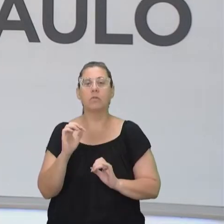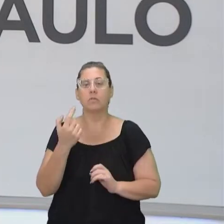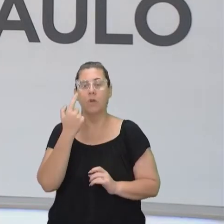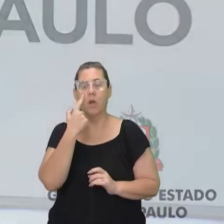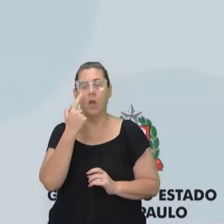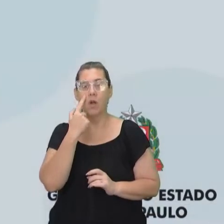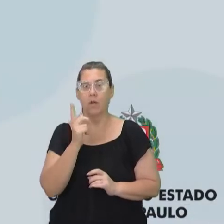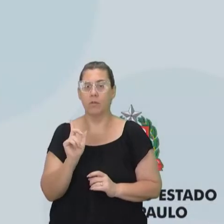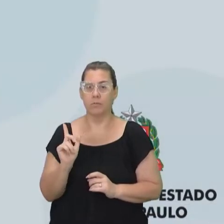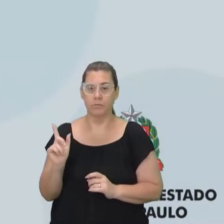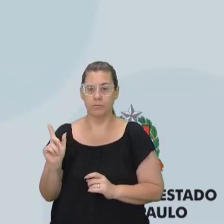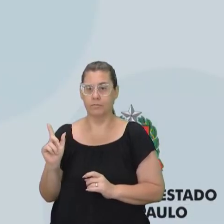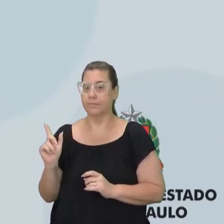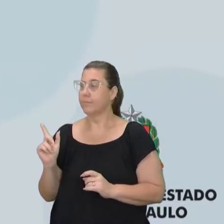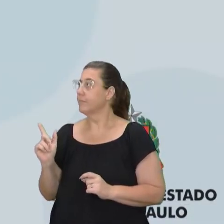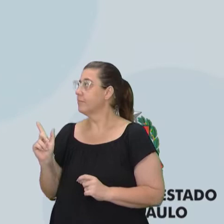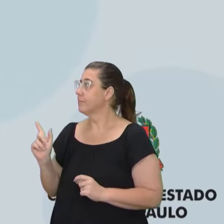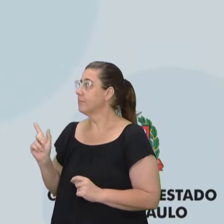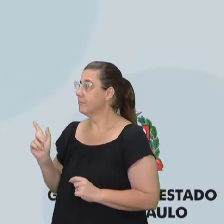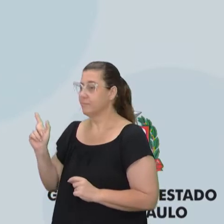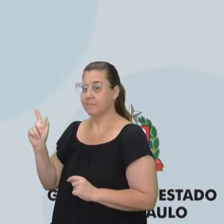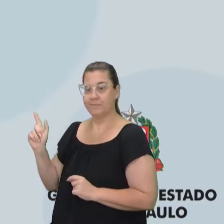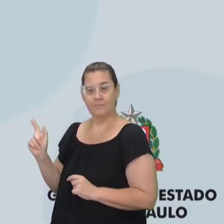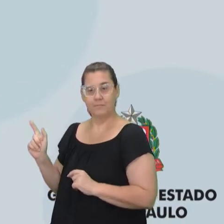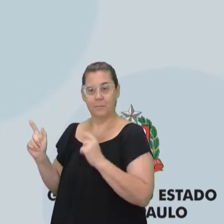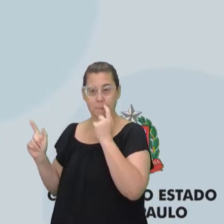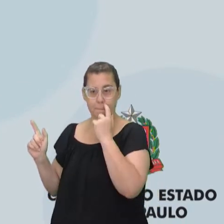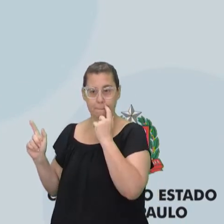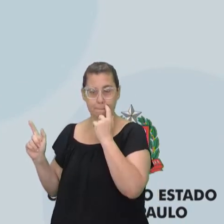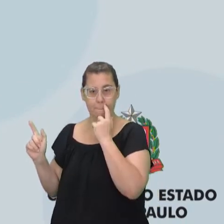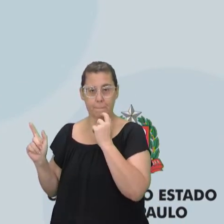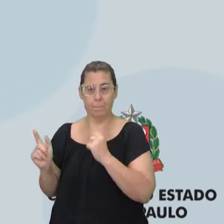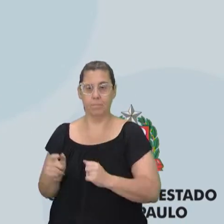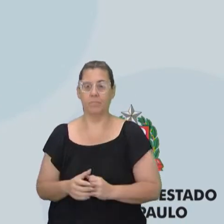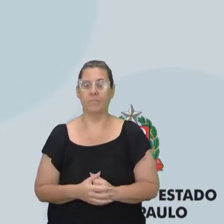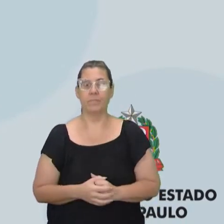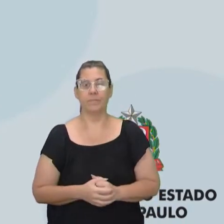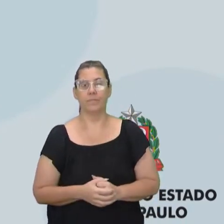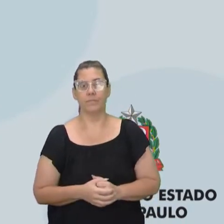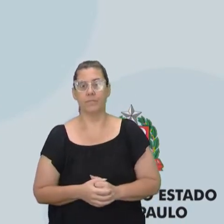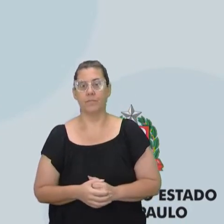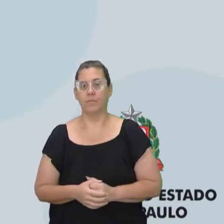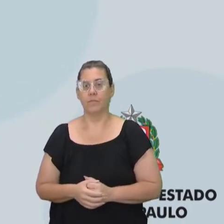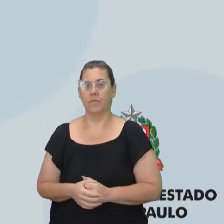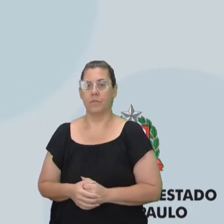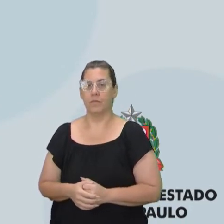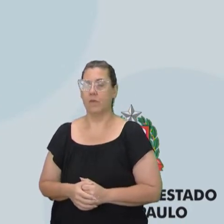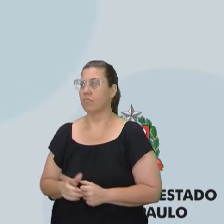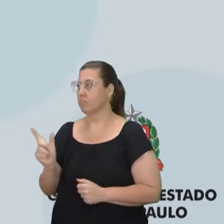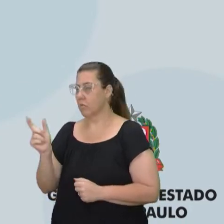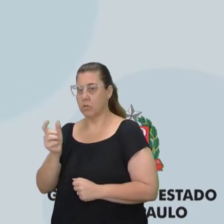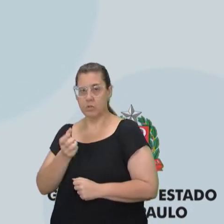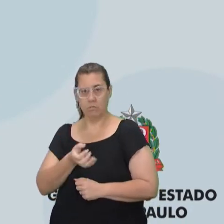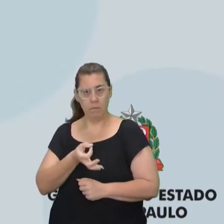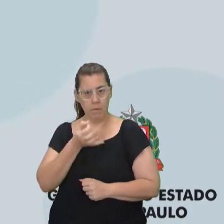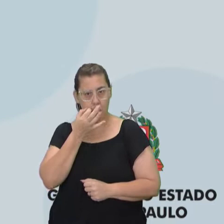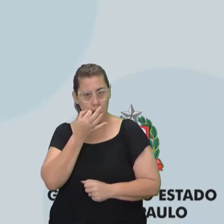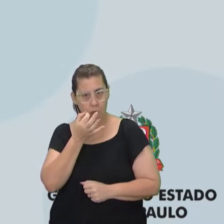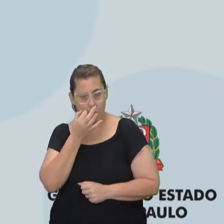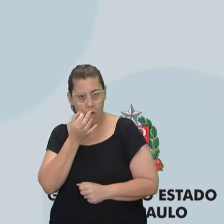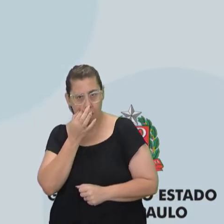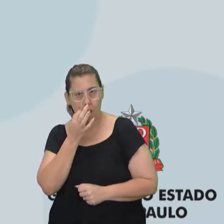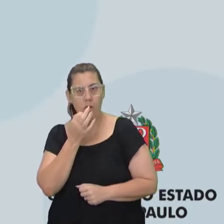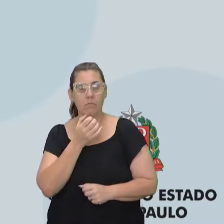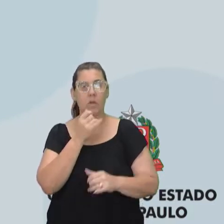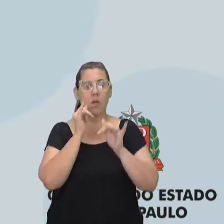tela colocar nossos créditos, né? Colocar a nossa orientação. Este é o este componente chama-se Observatório